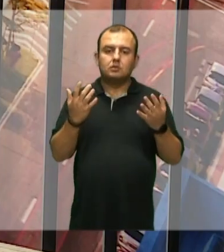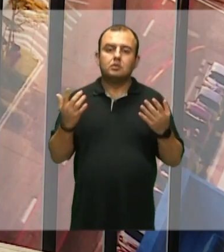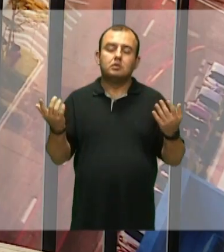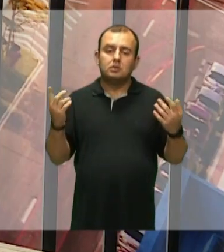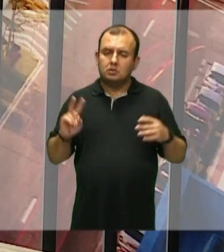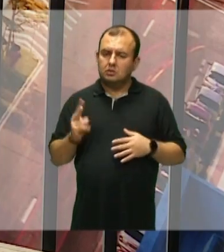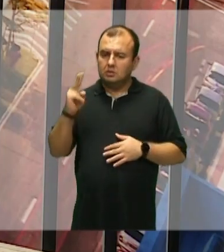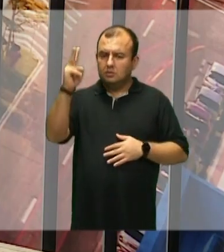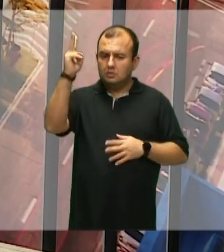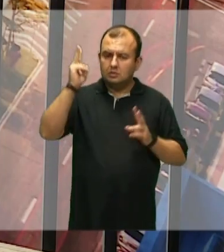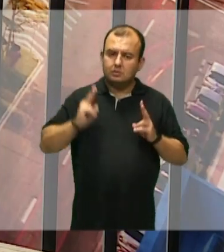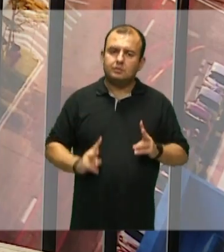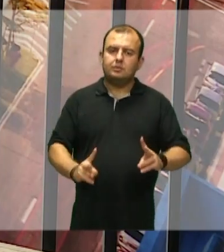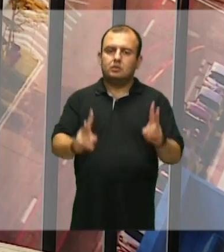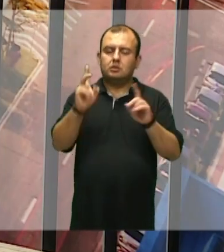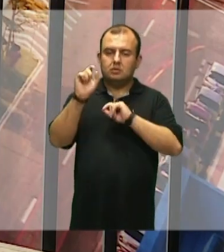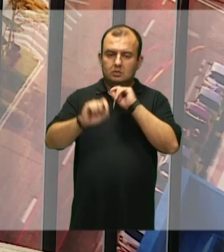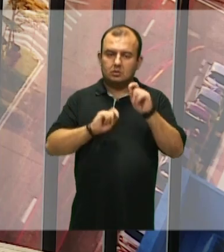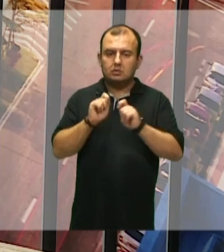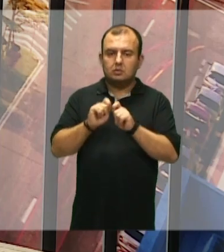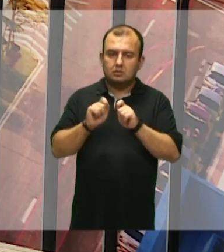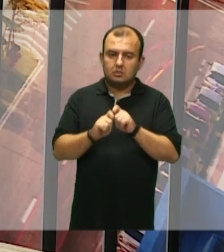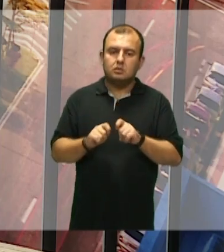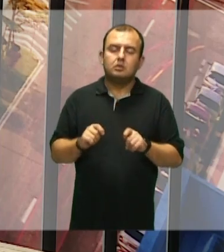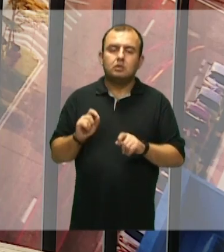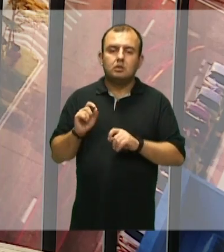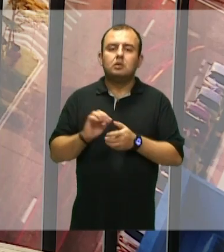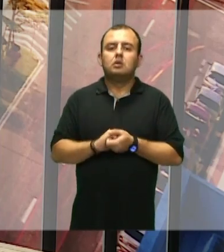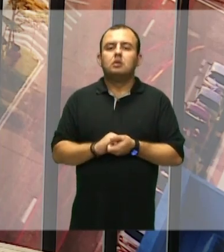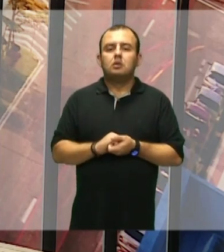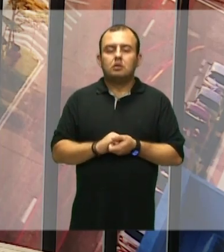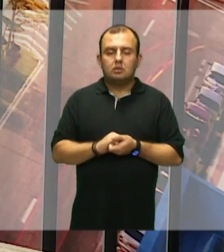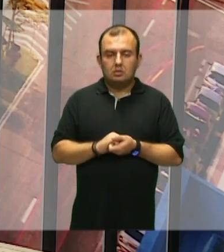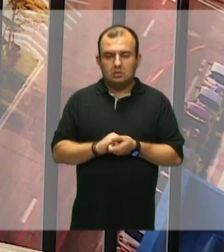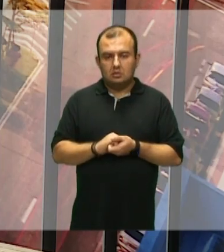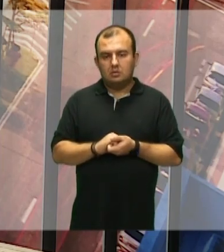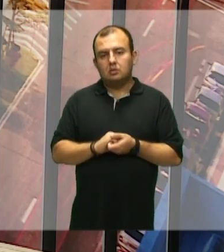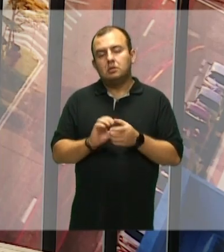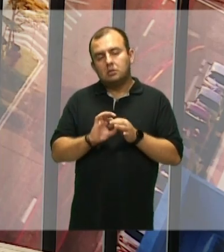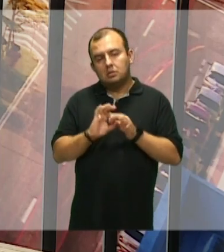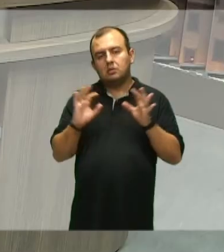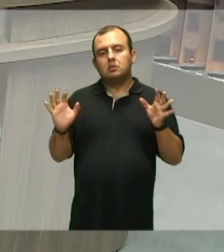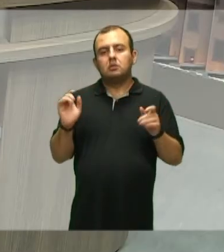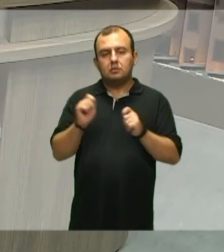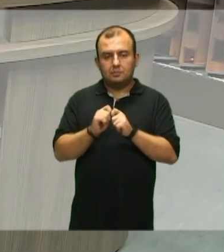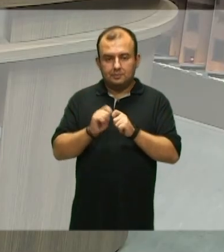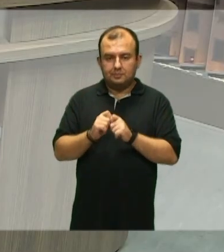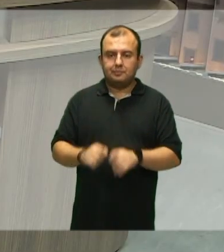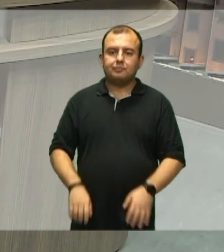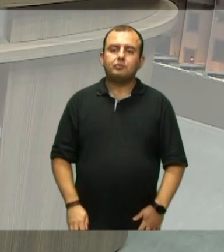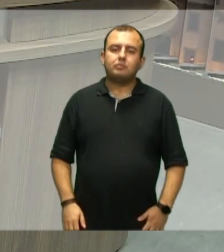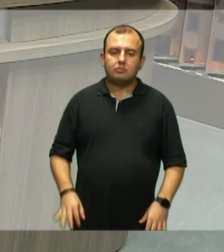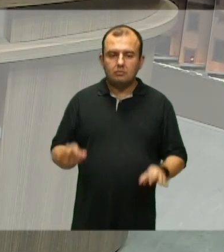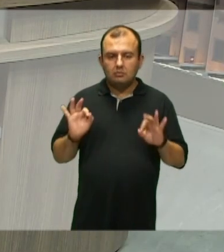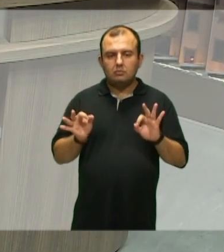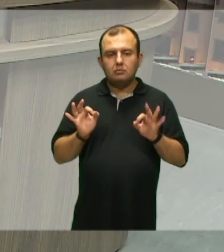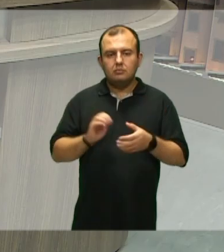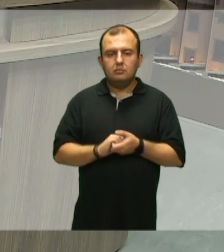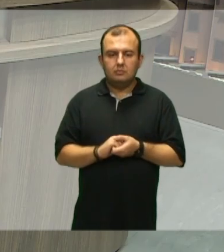temos que valorizar sempre quem faz, né? Quem se dispõe a fazer e quem faz.